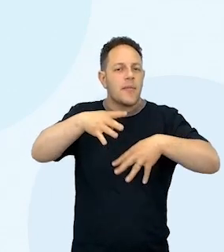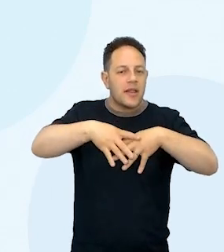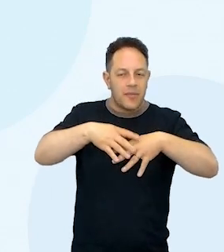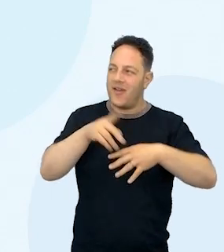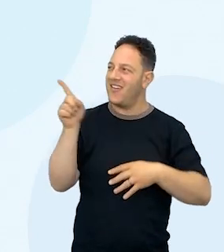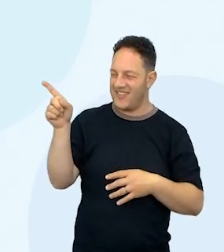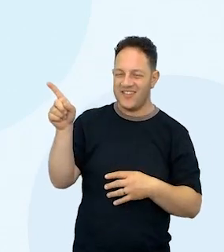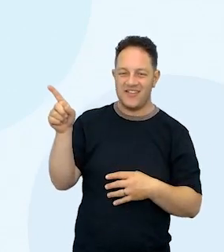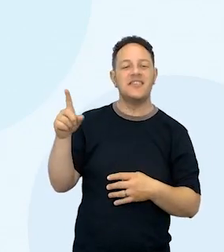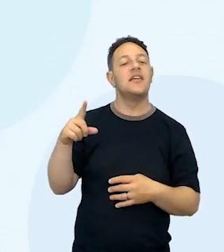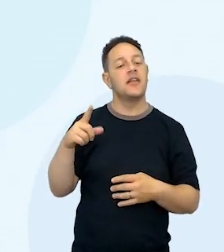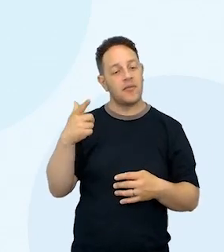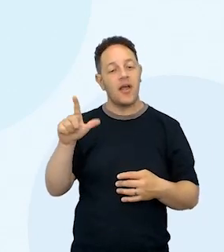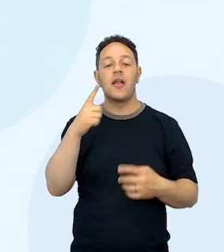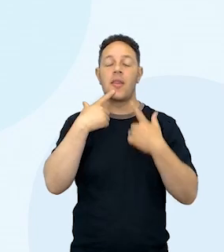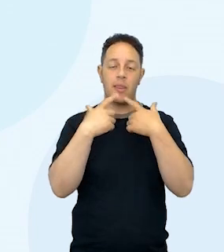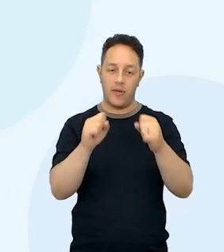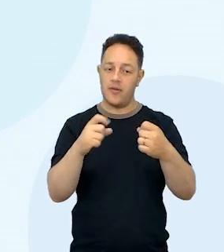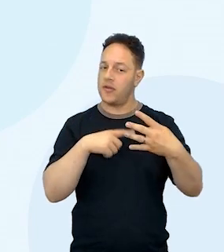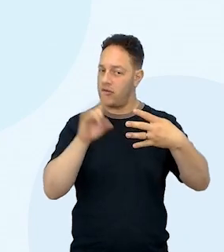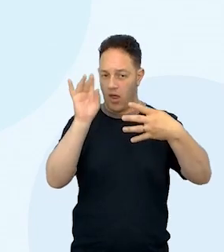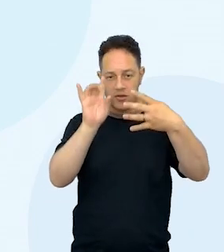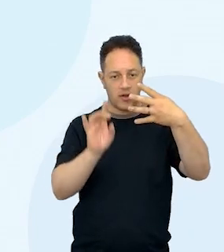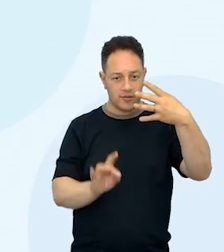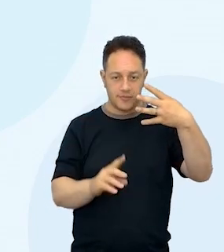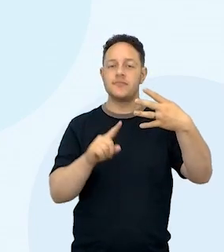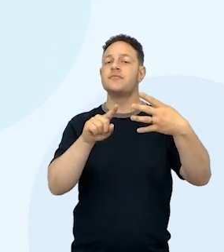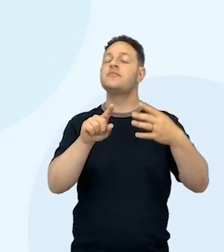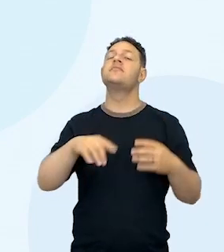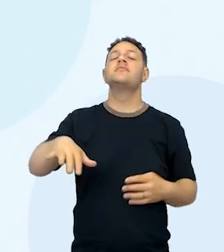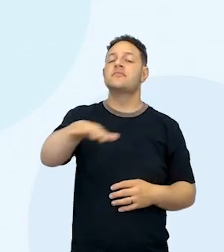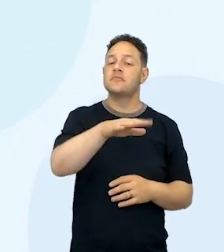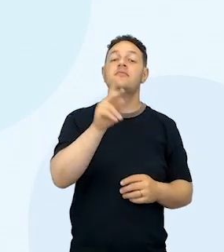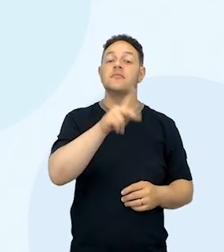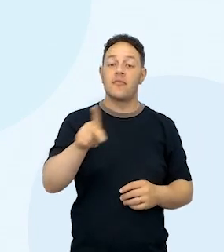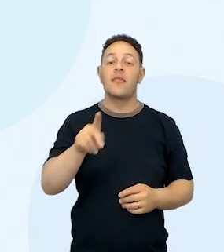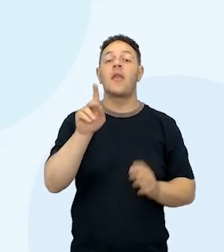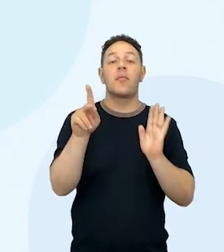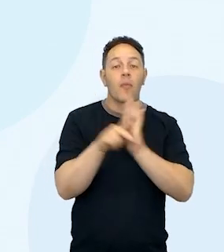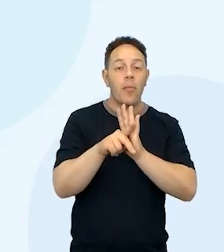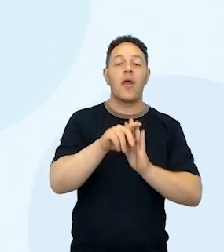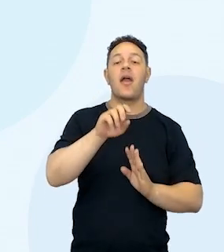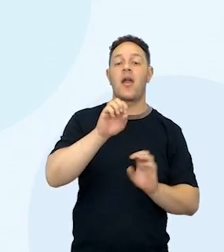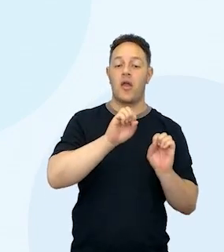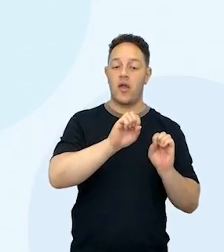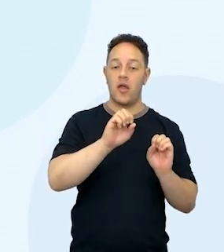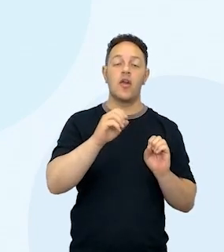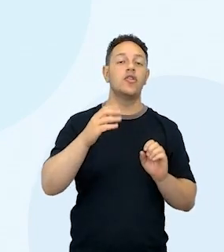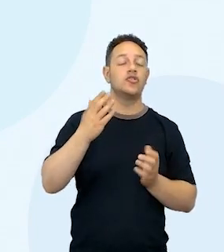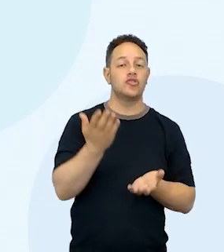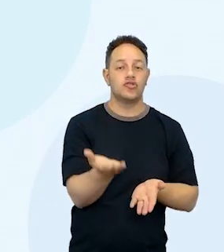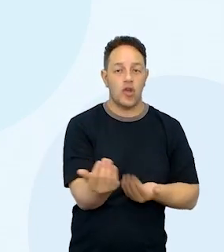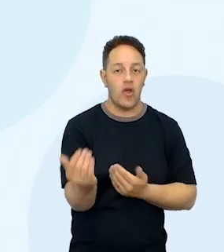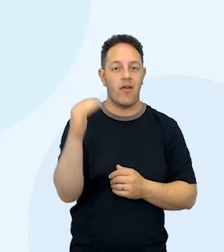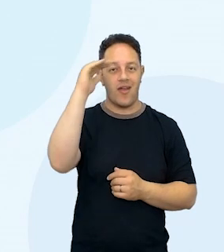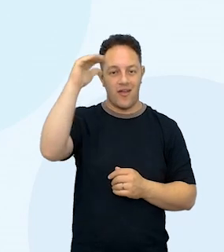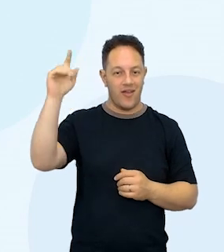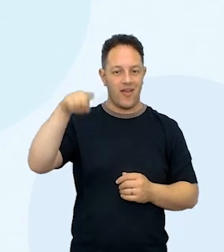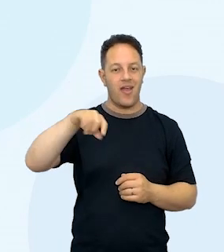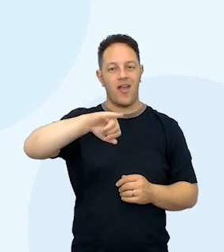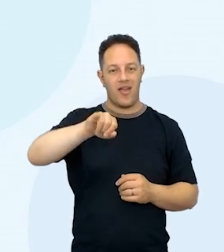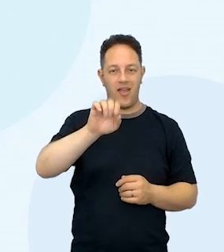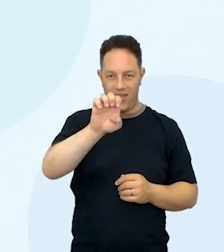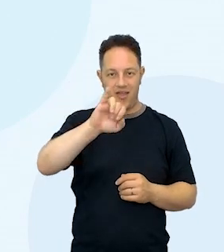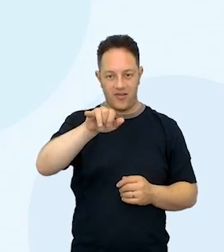que a gente colocou aqui, e linguagens, e envolve estudantes também da educação de jovens e adultos e da educação especial,